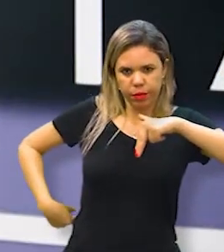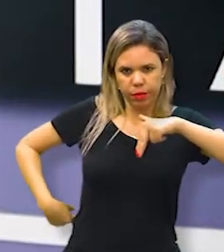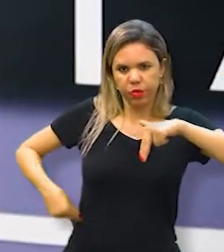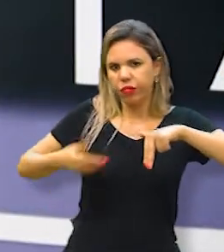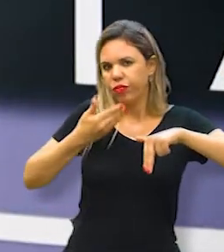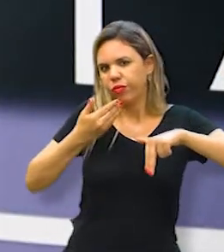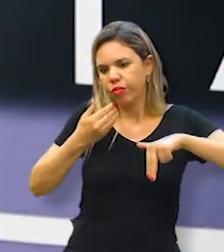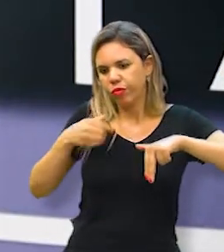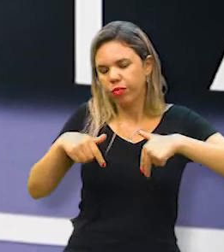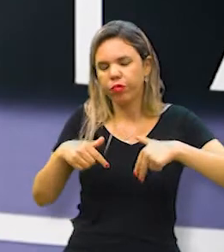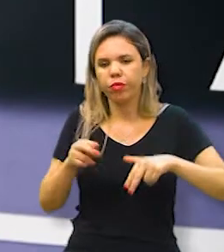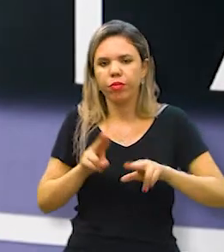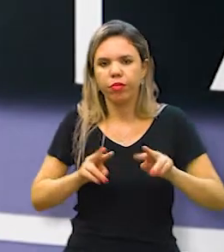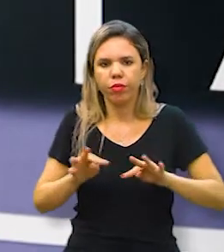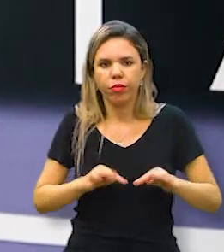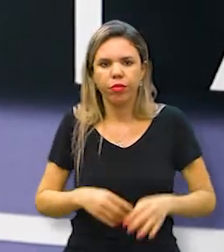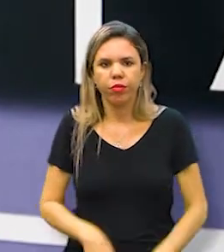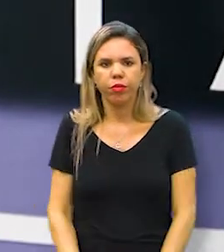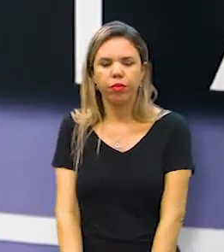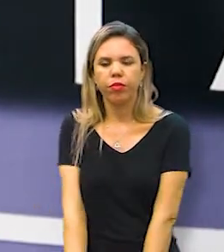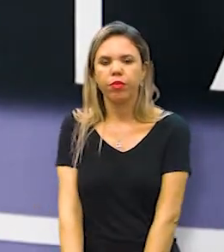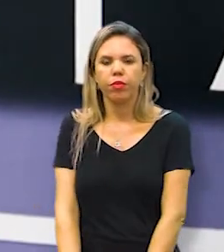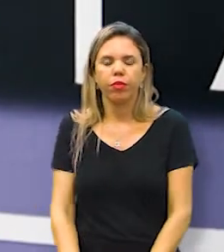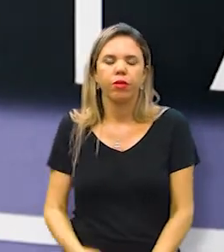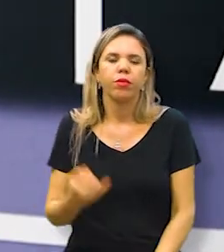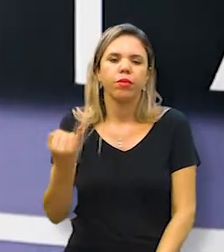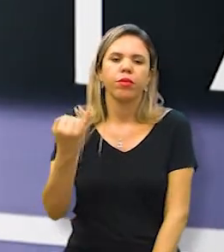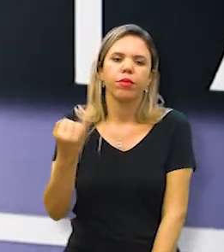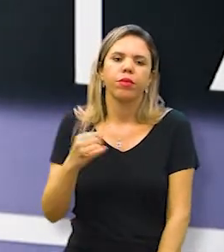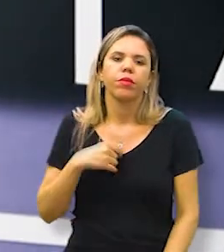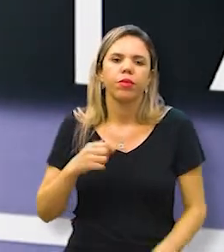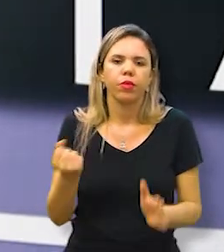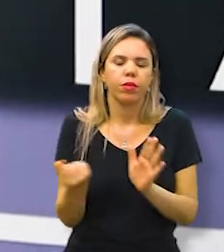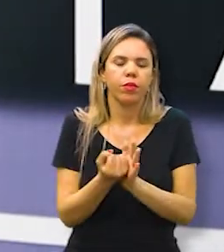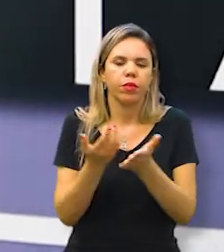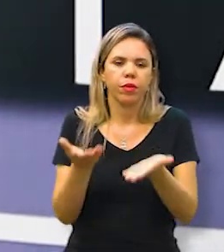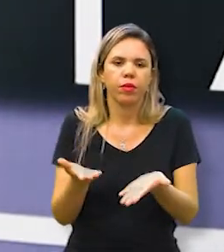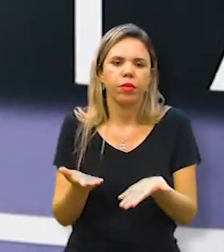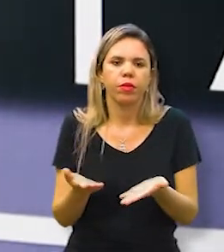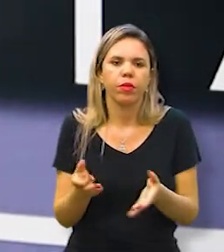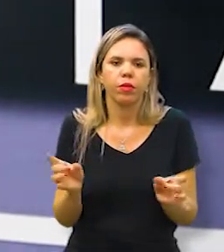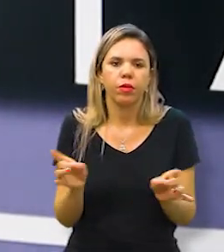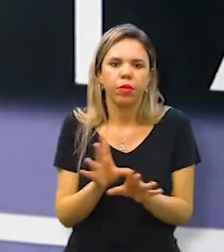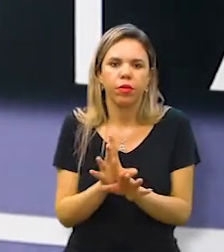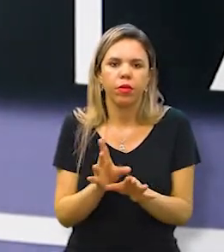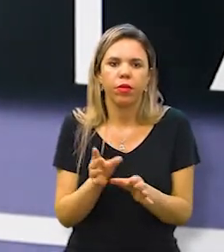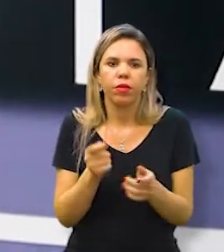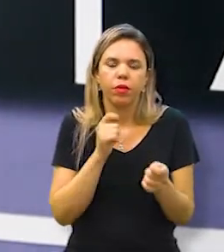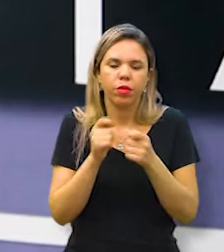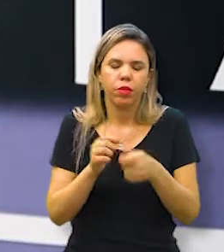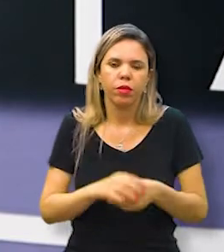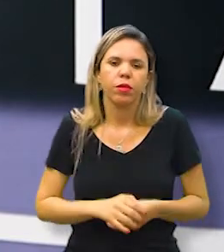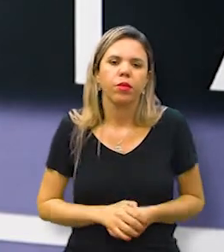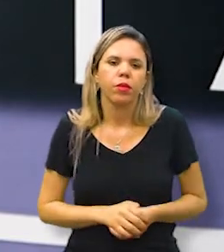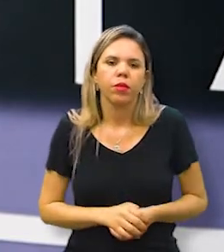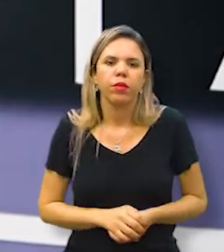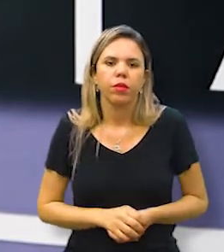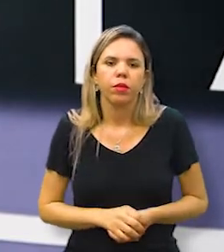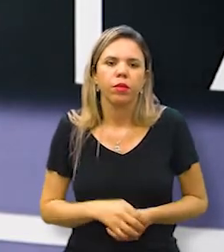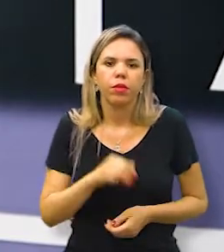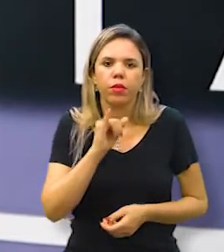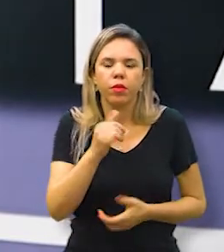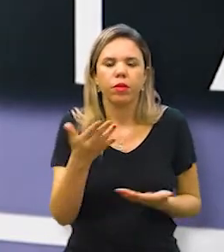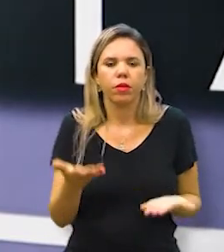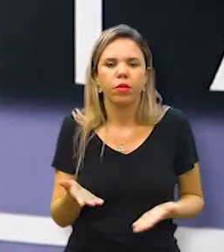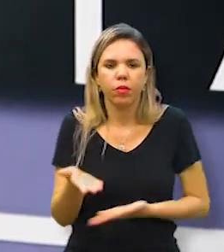o encaminhamento. E o que é muito importante a gente deixar registrado aqui, quase encerrando a nossa entrevista, né, Cida? Como eu disse,